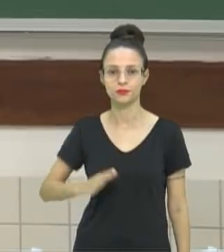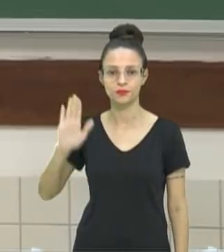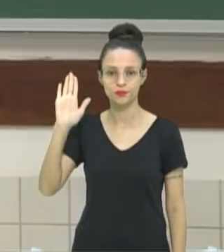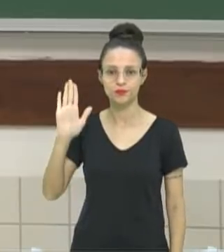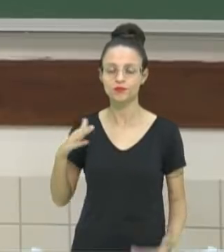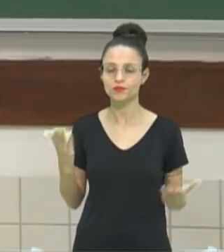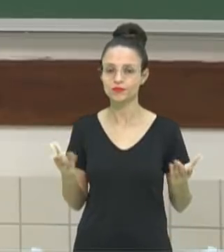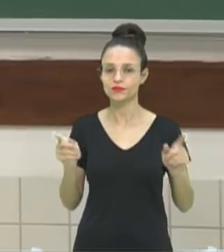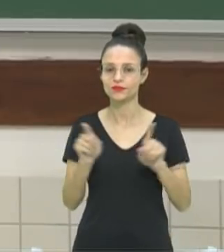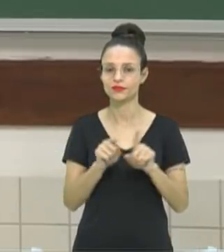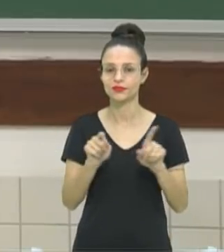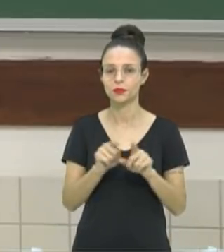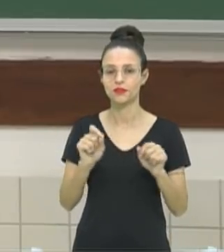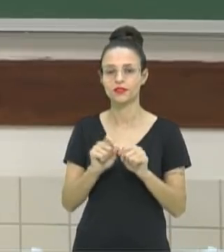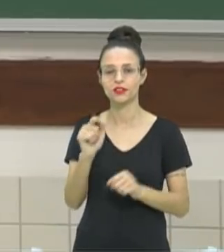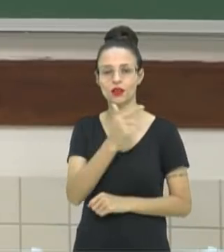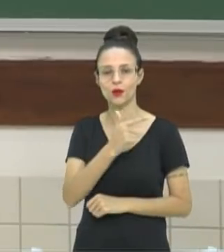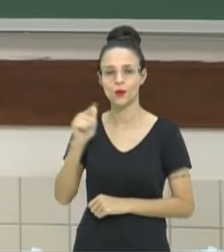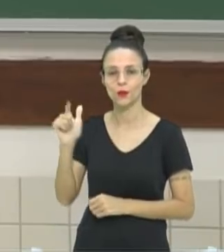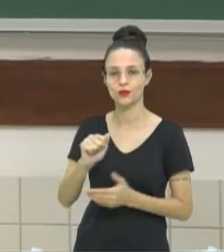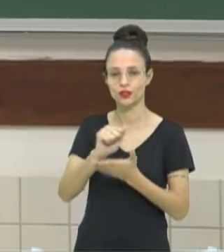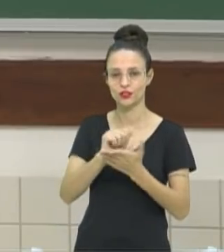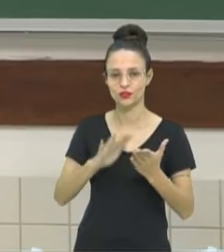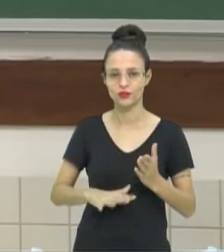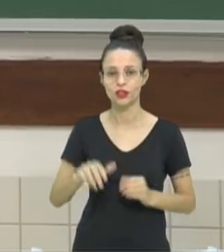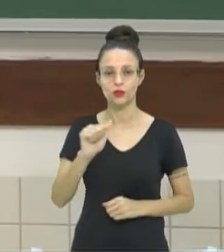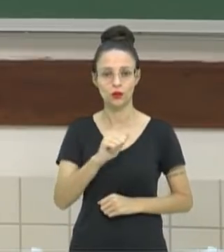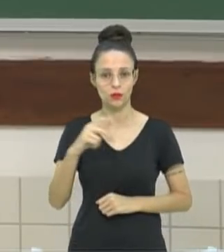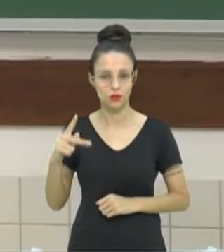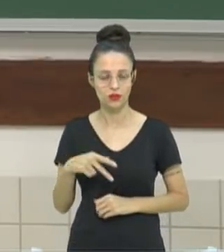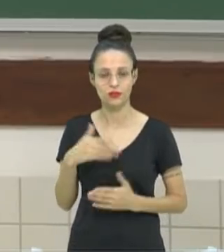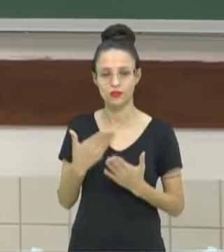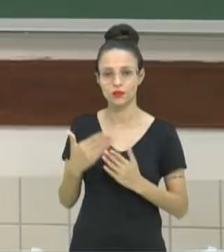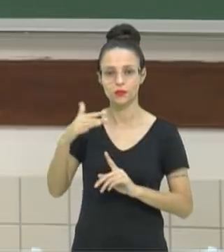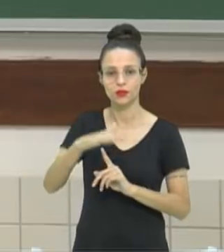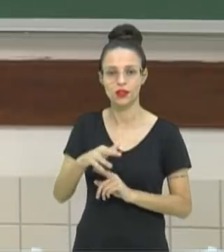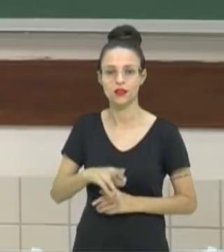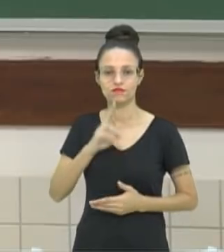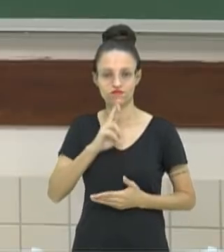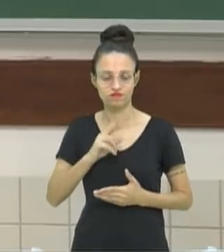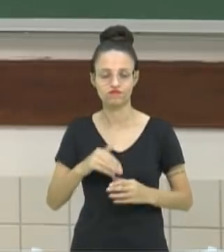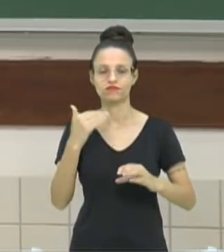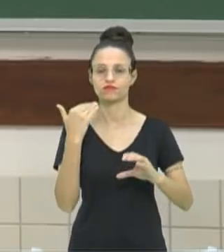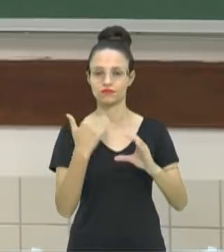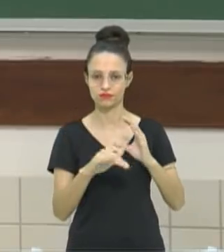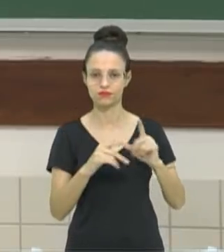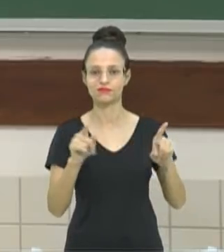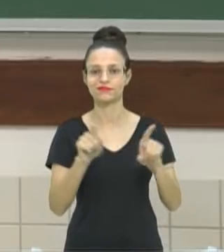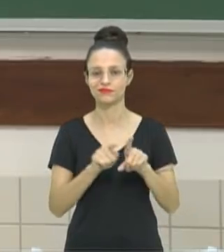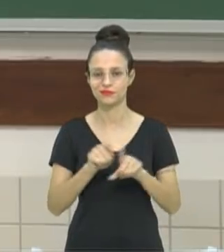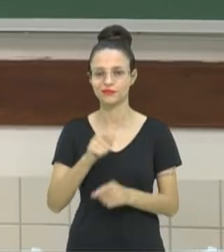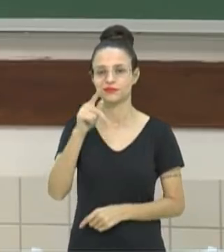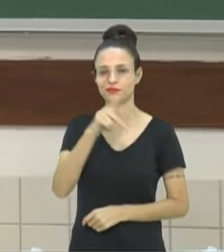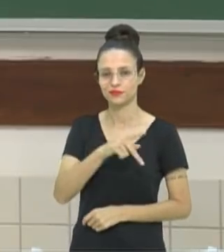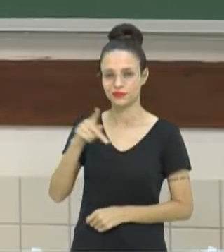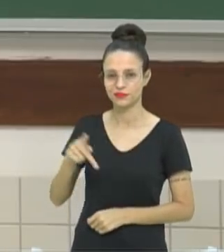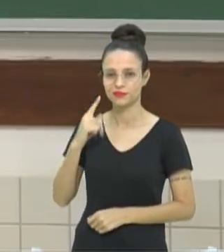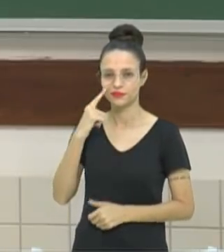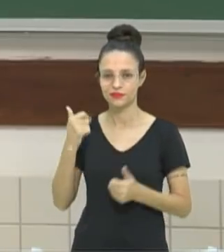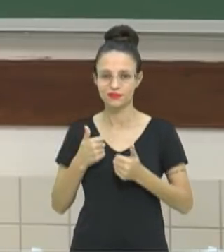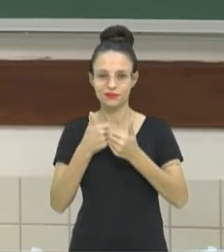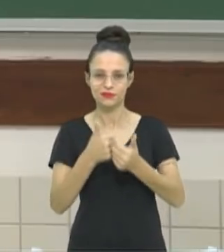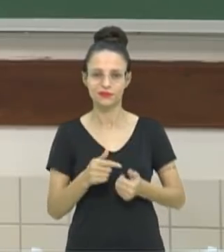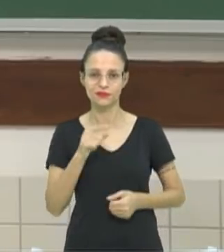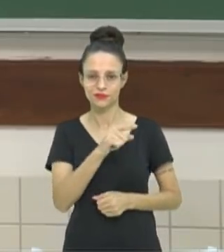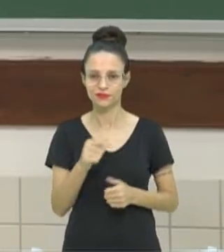presença. Fazer as outras atividades do aplicativo, vocês devem realizar e enviar também para que o professor possa acompanhar o teu